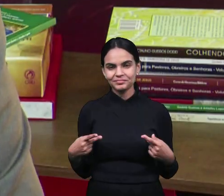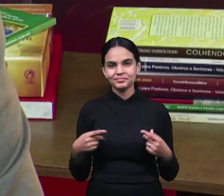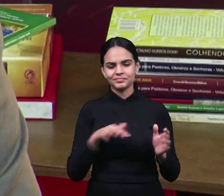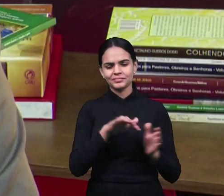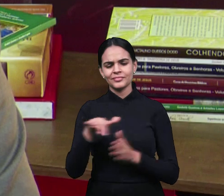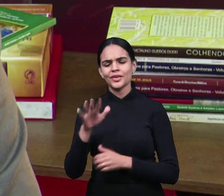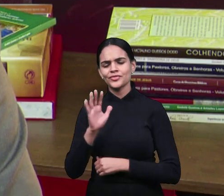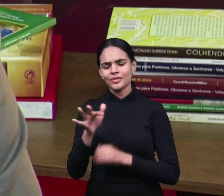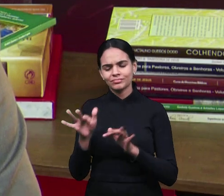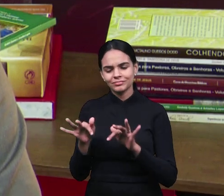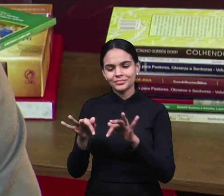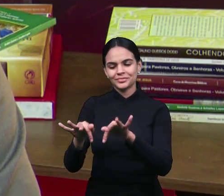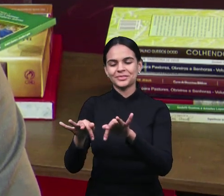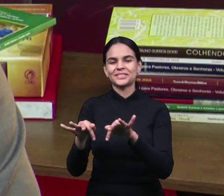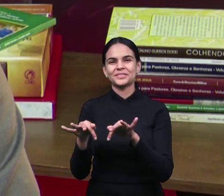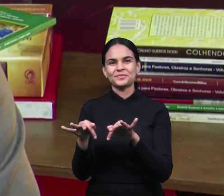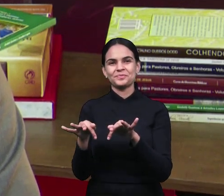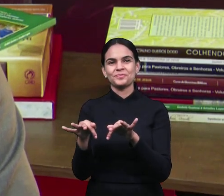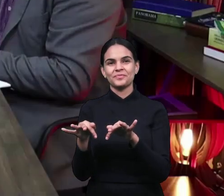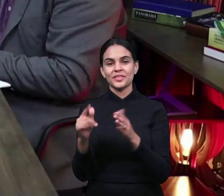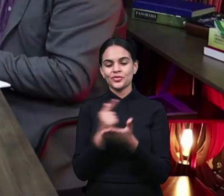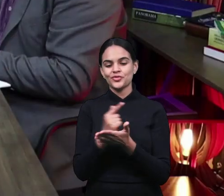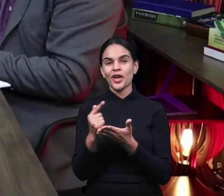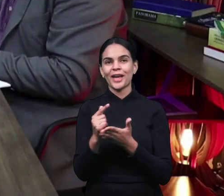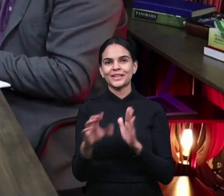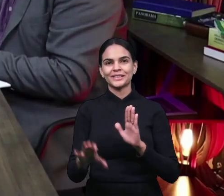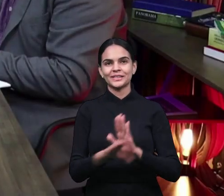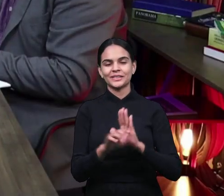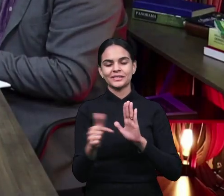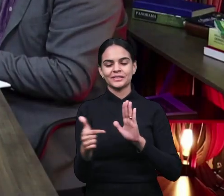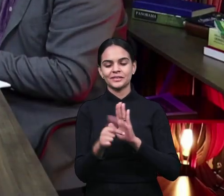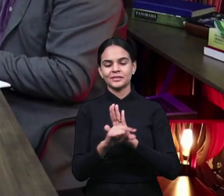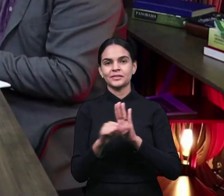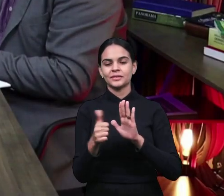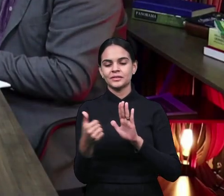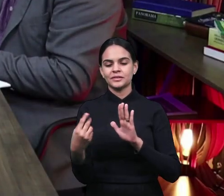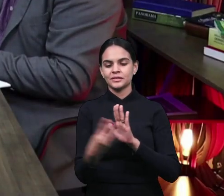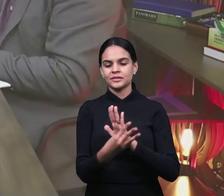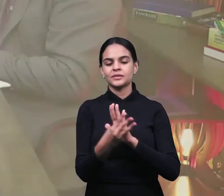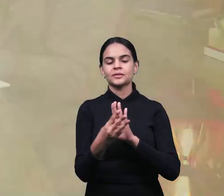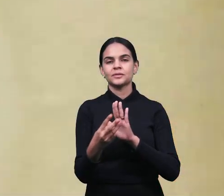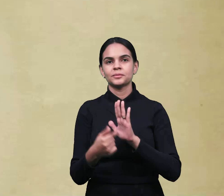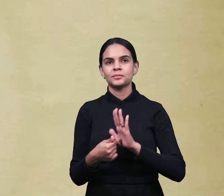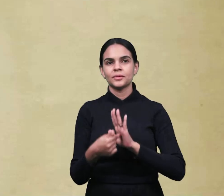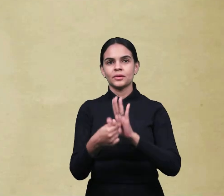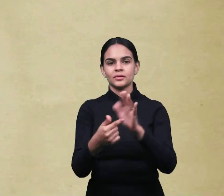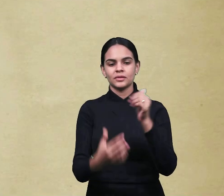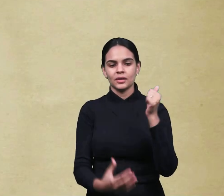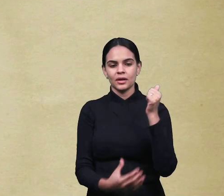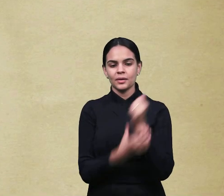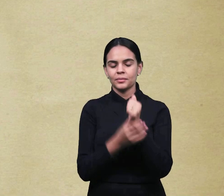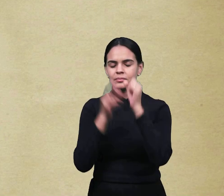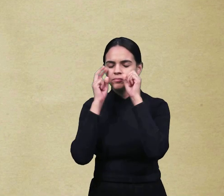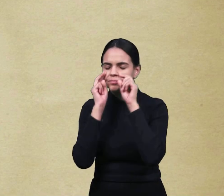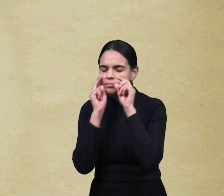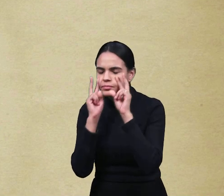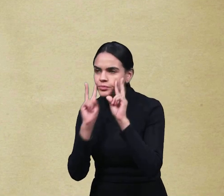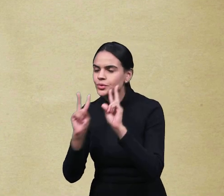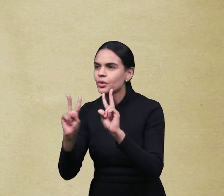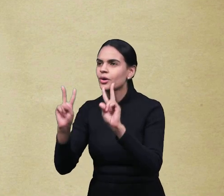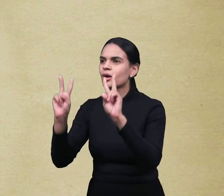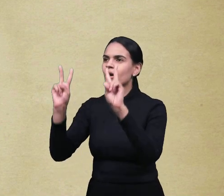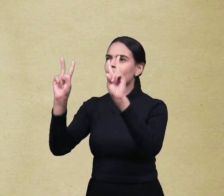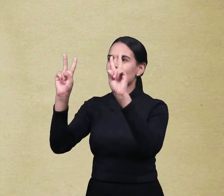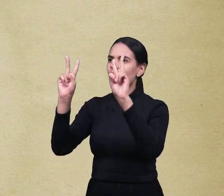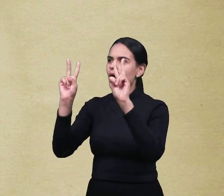você está falando aí, Gênesis 22:13 diz assim: então levantou Abraão os seus olhos e olhou, e eis